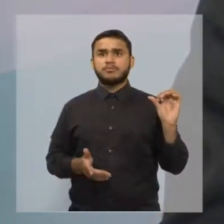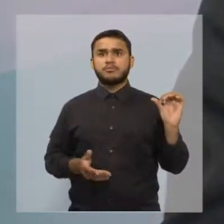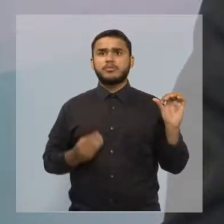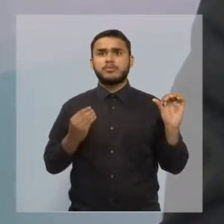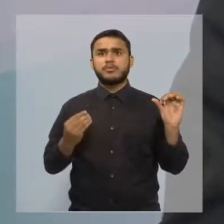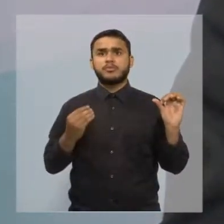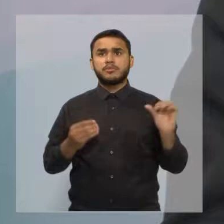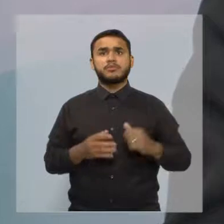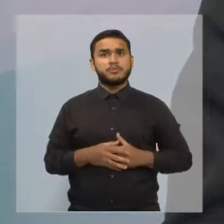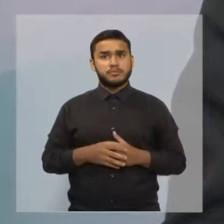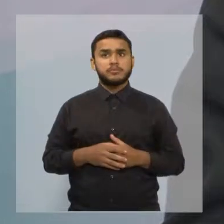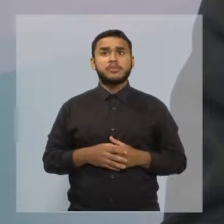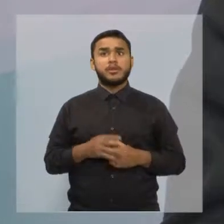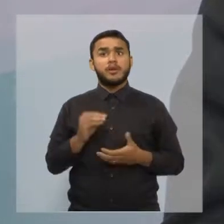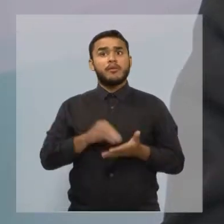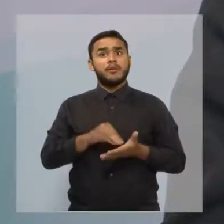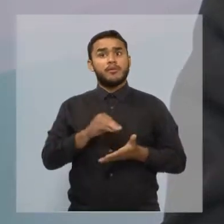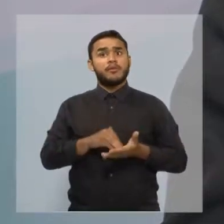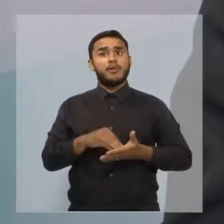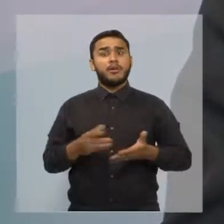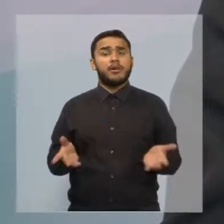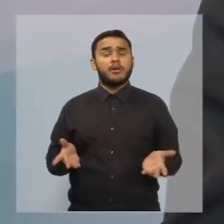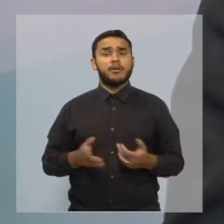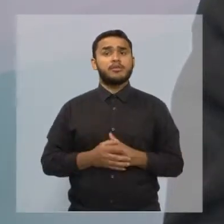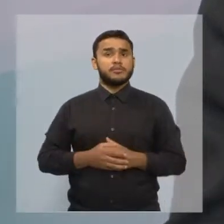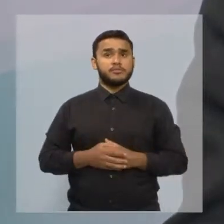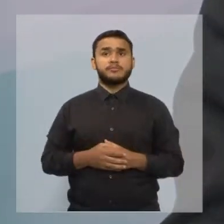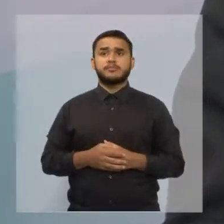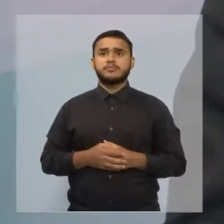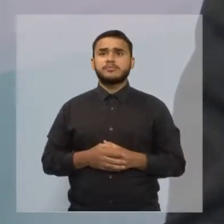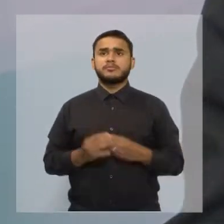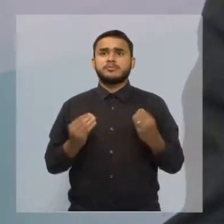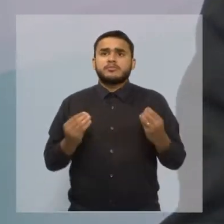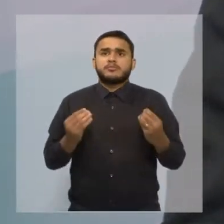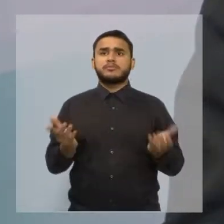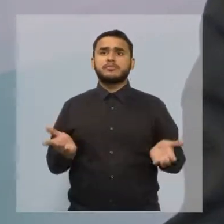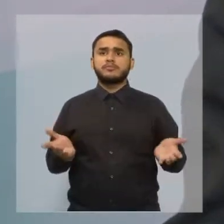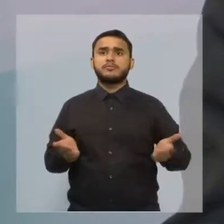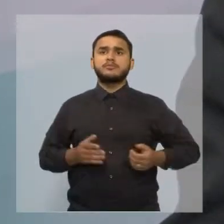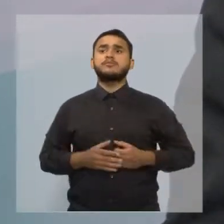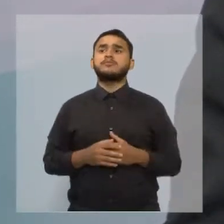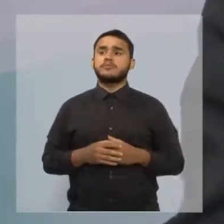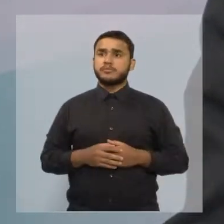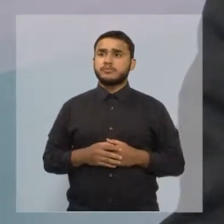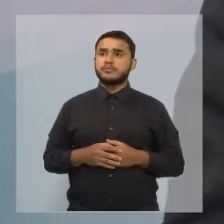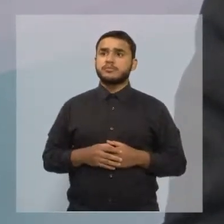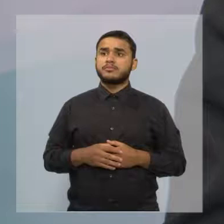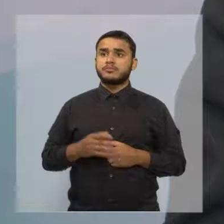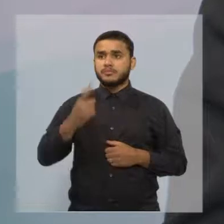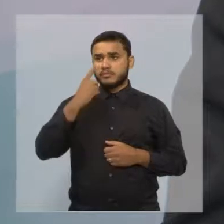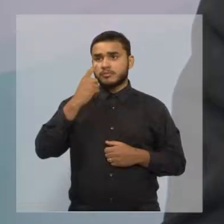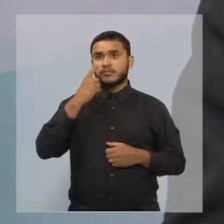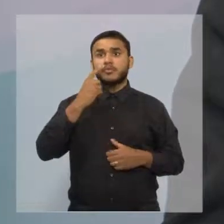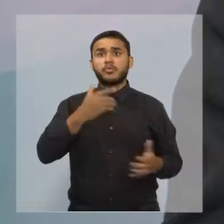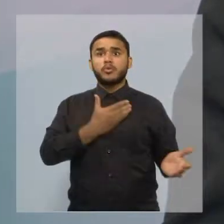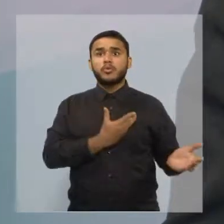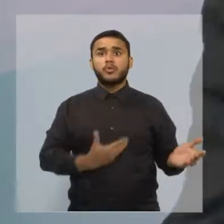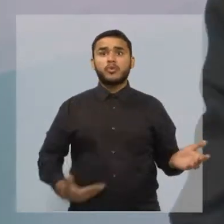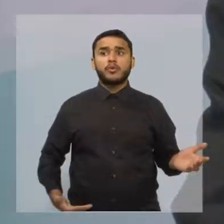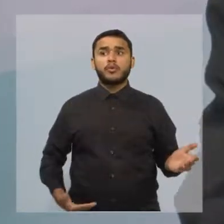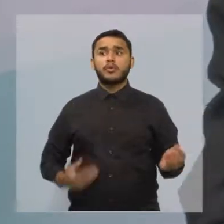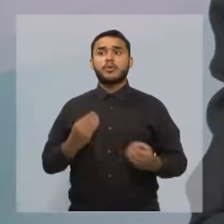é horrível, é uma crise de autoridade, né? Você não tem o poder público, não